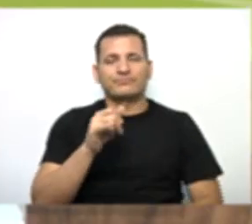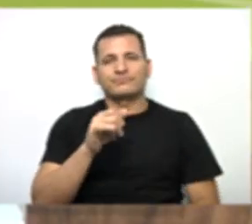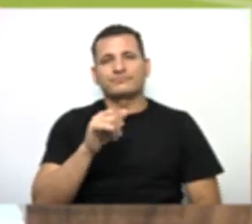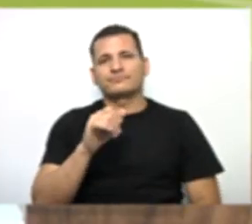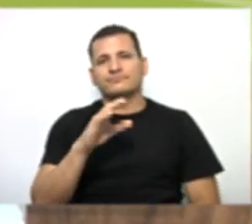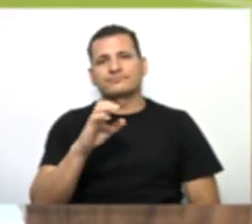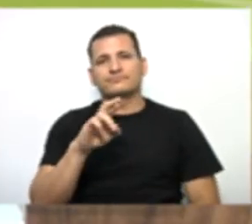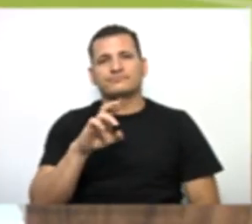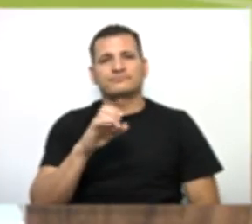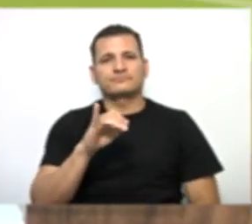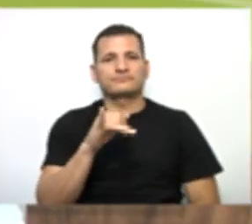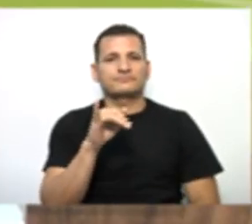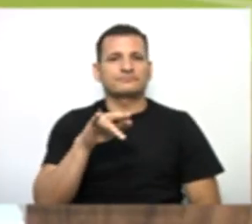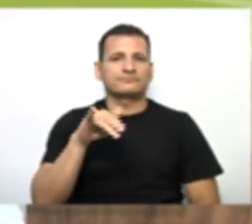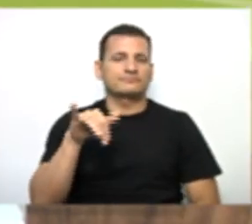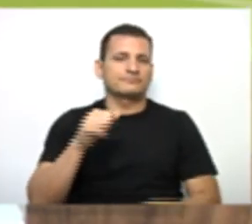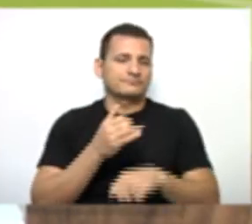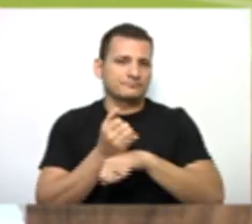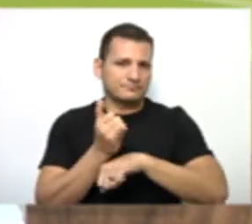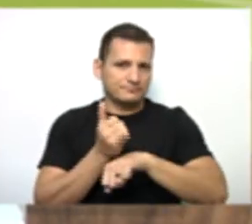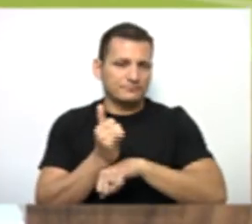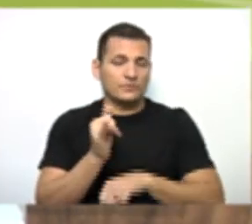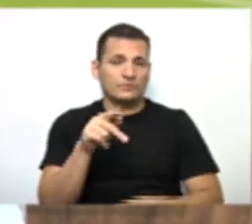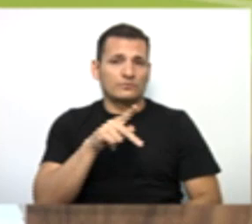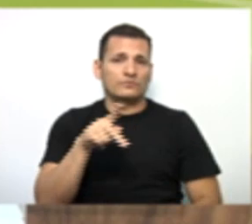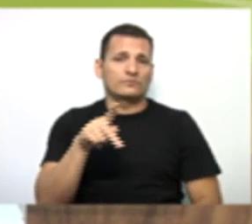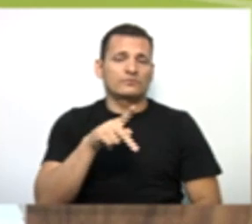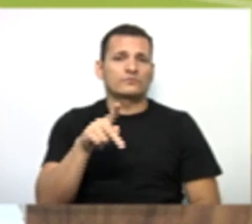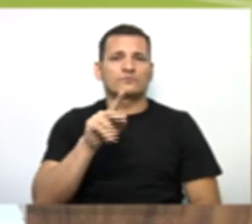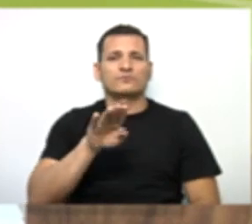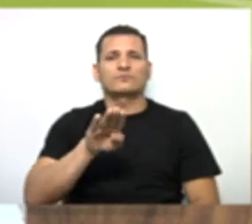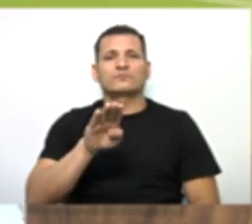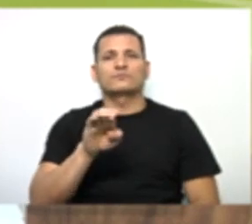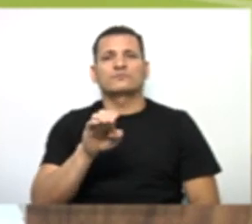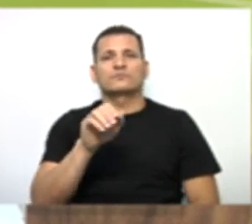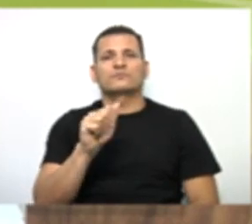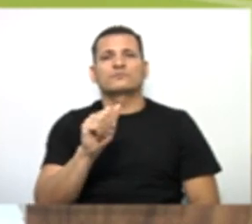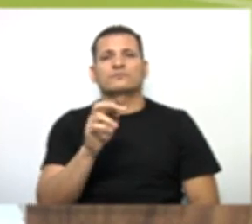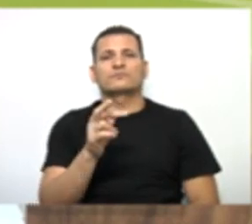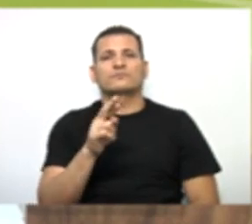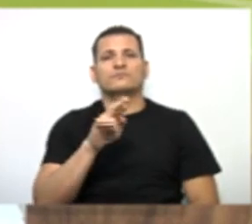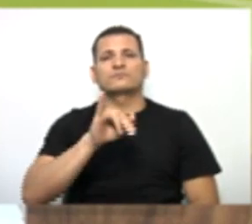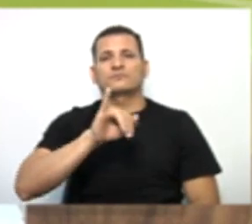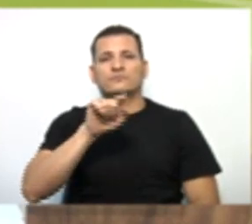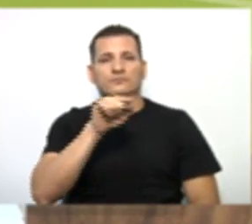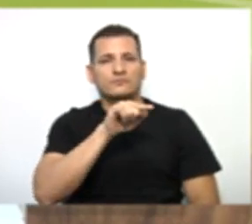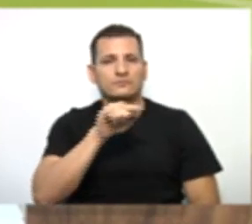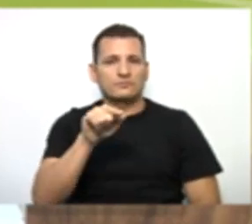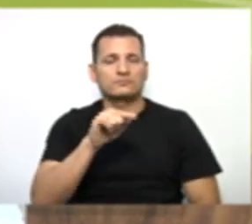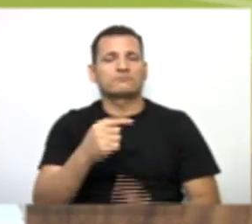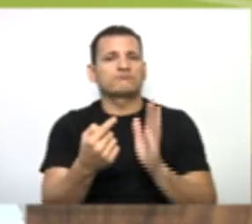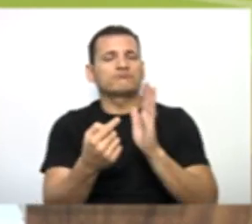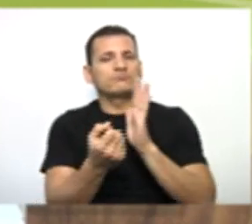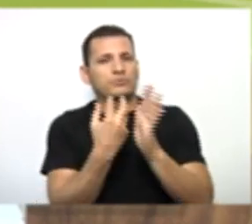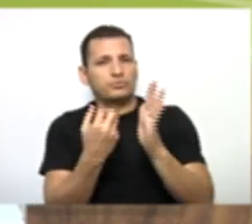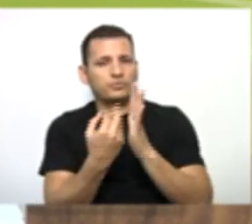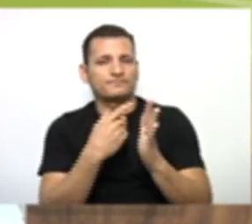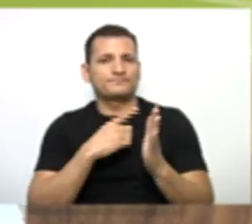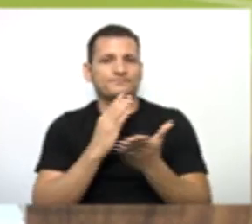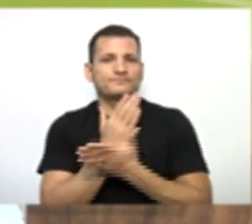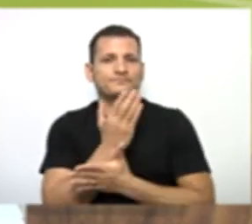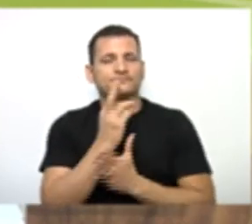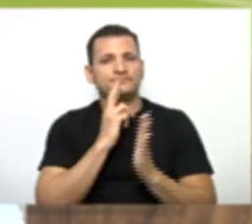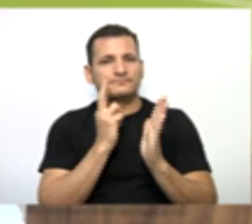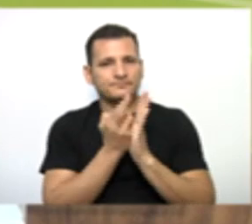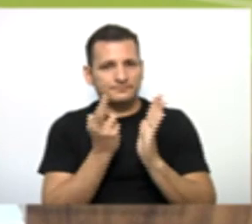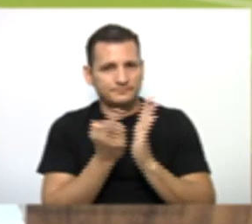da professora mediadora Beatriz, que passou já algumas respostas dos alunos. Então, quando a gente chegar lá nas respostas, nas perguntas,